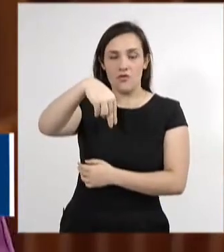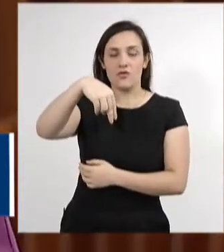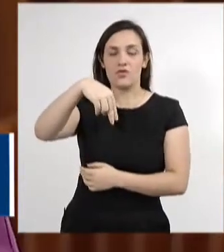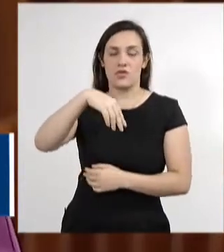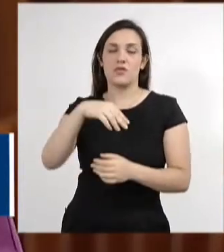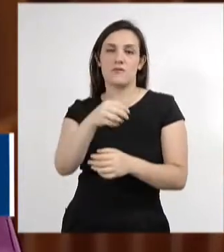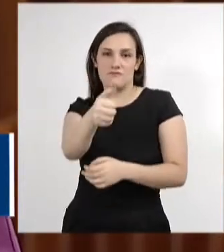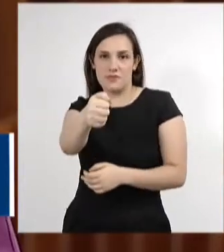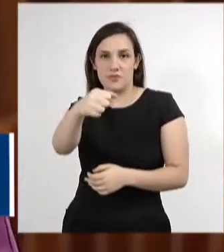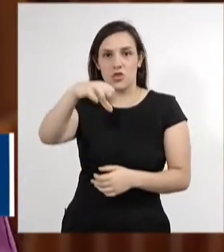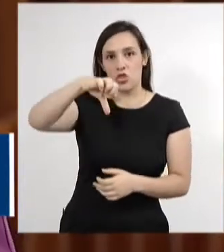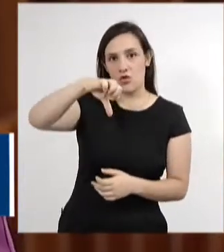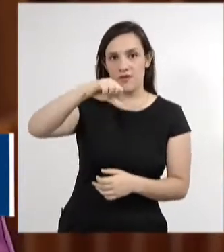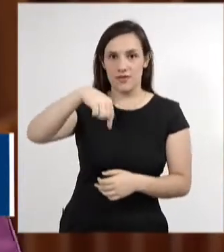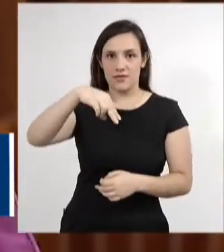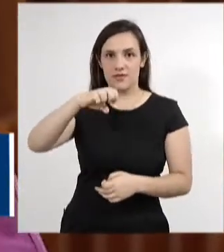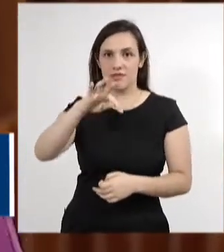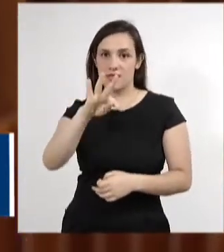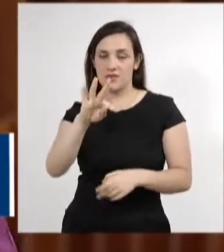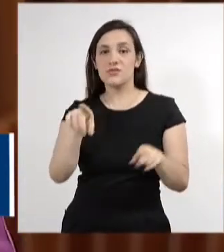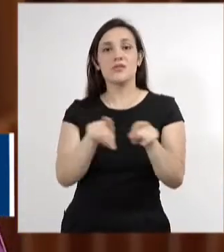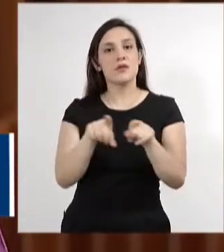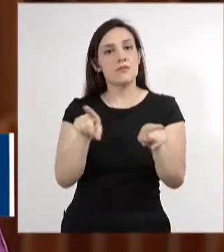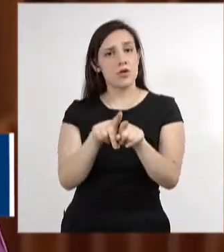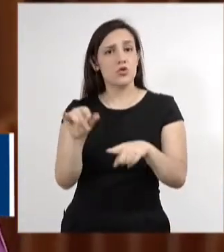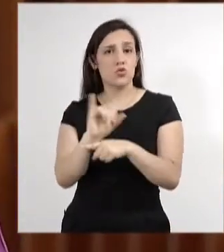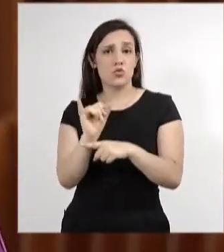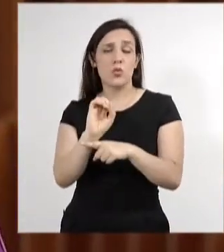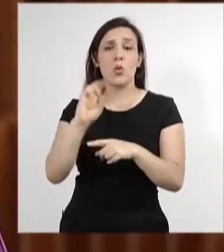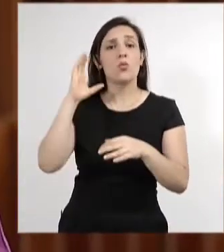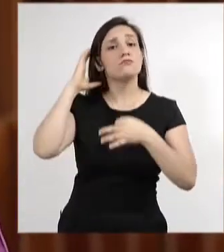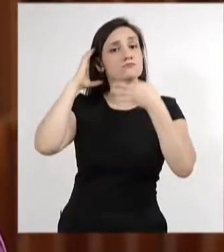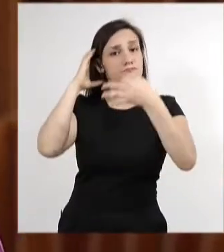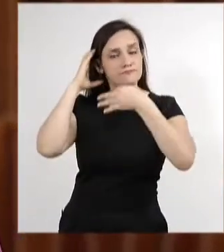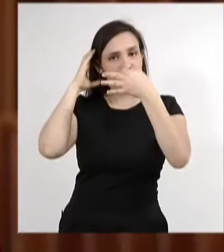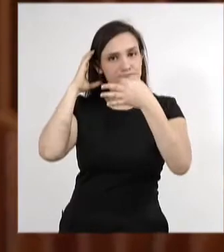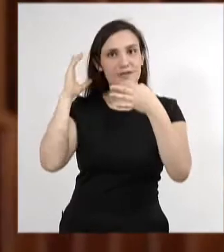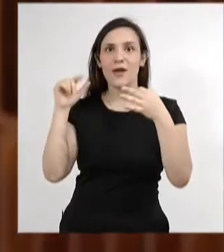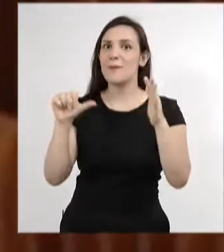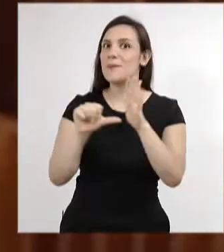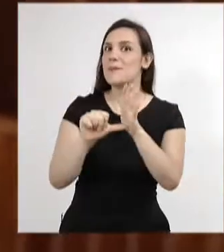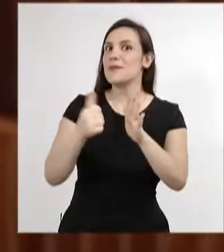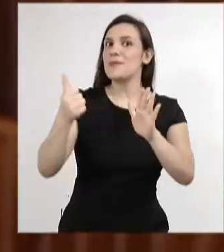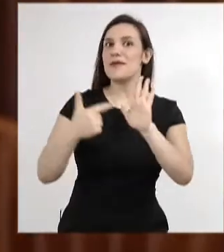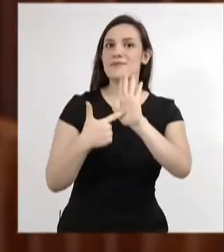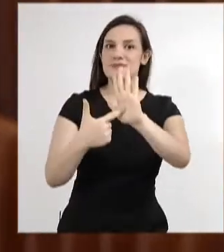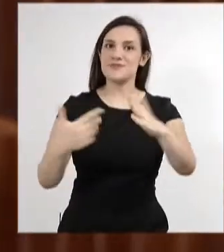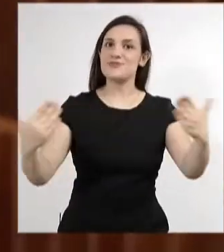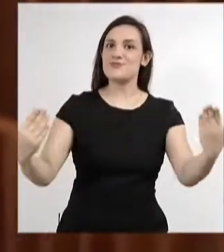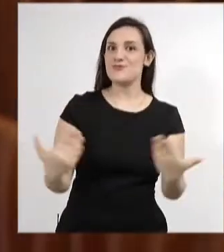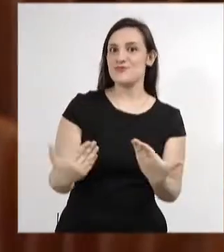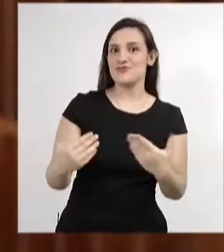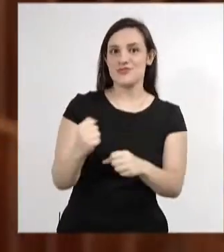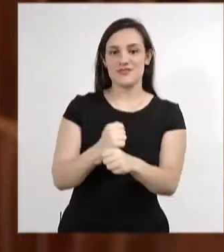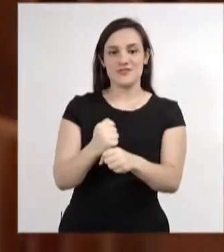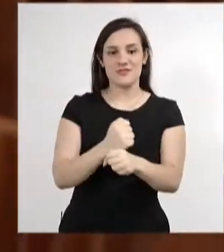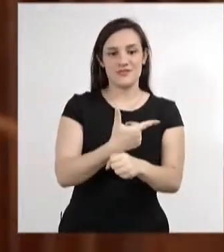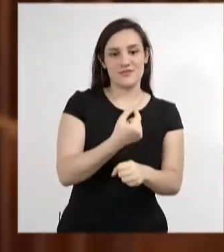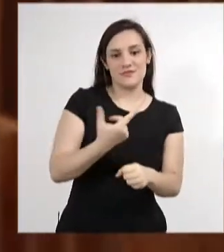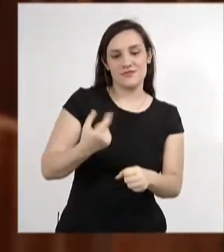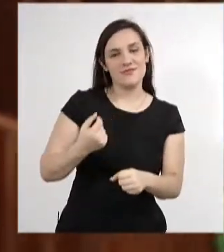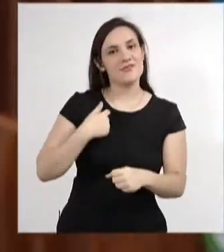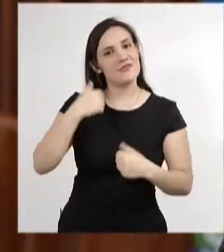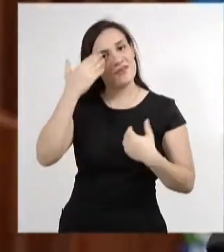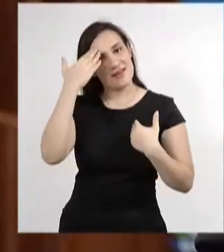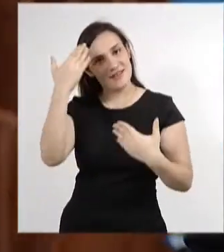YouTube e também pela Rádio Assembleia, o primeiro programa de 2020. Então, agradeço a todos vocês pela